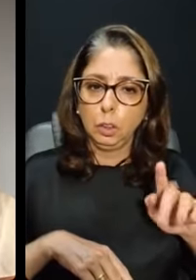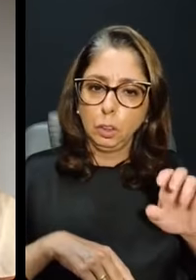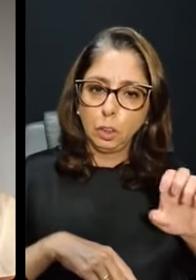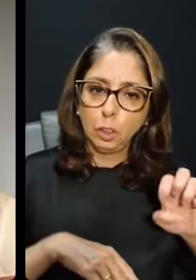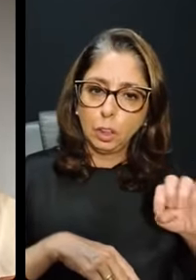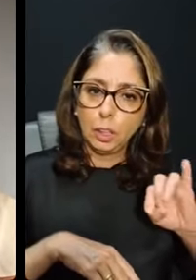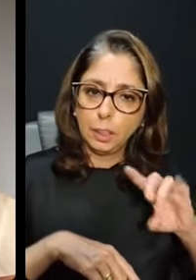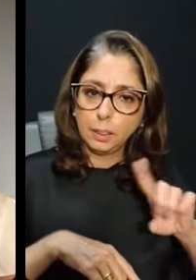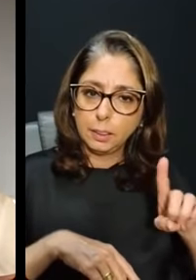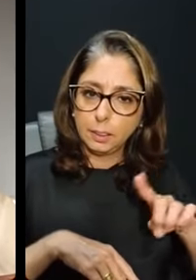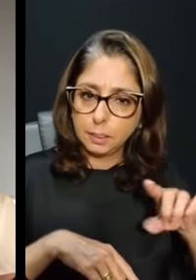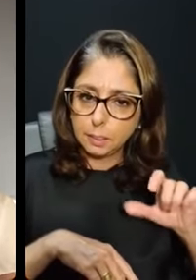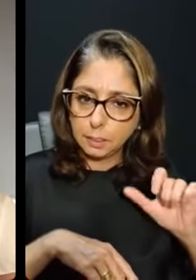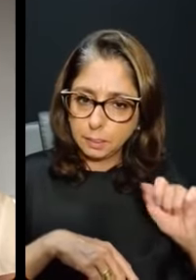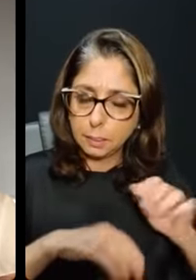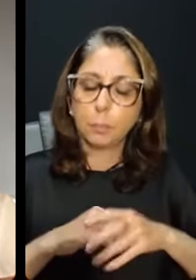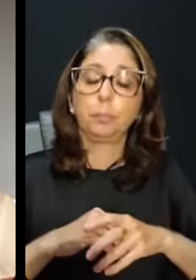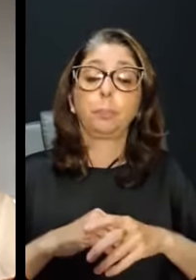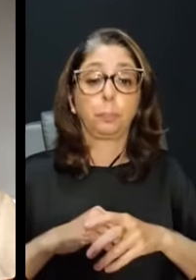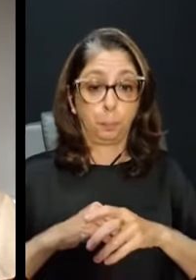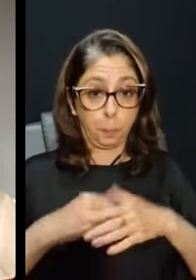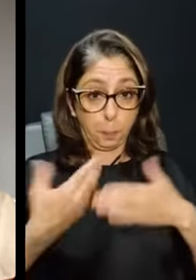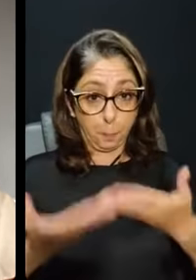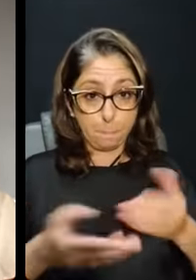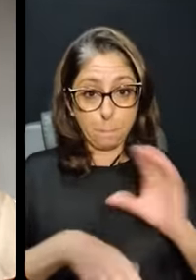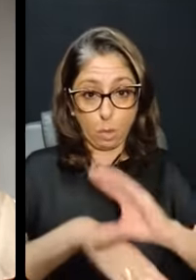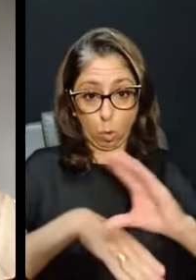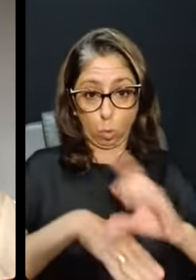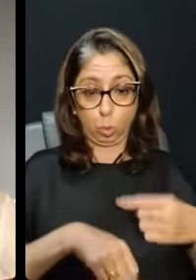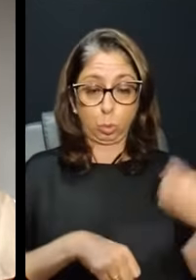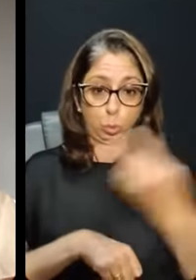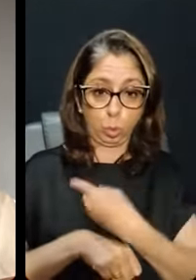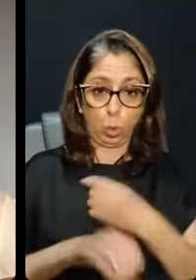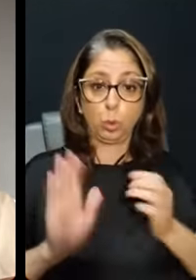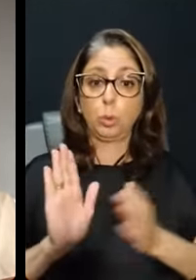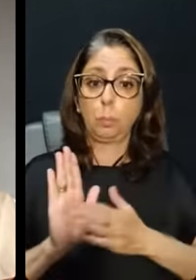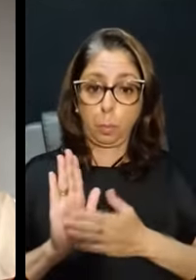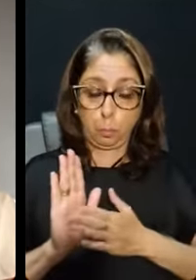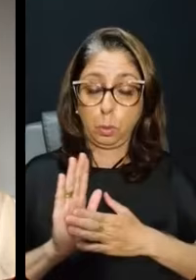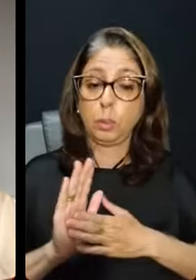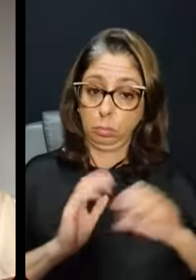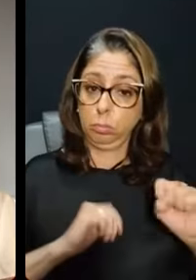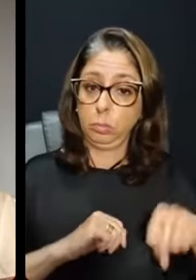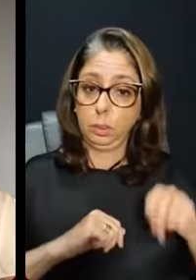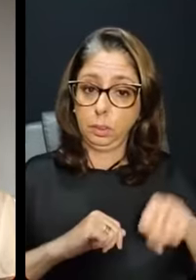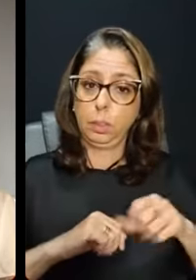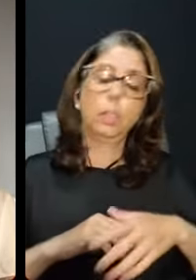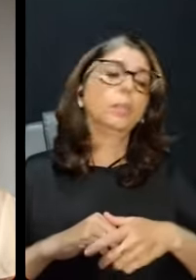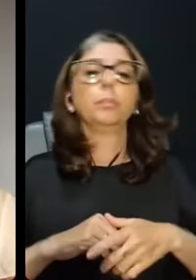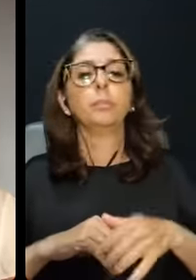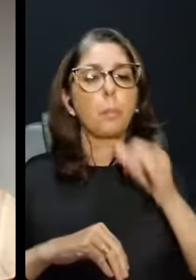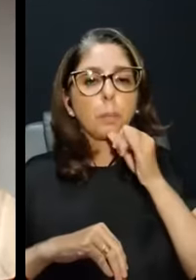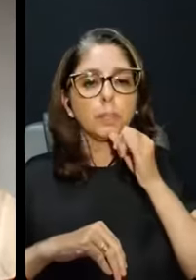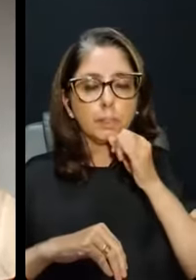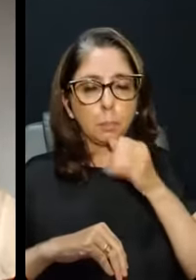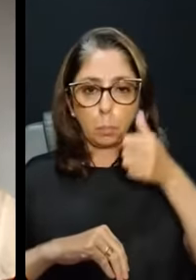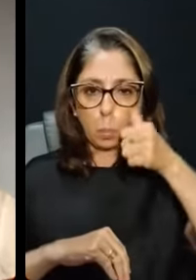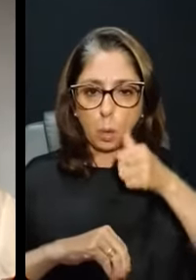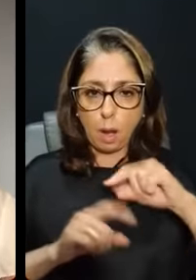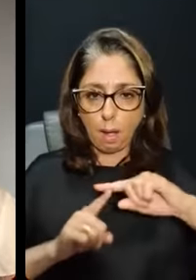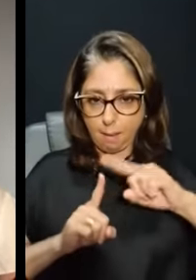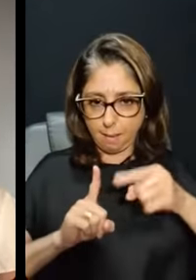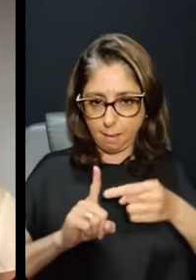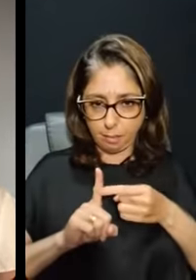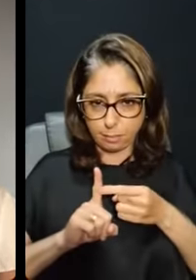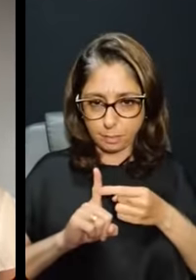do curso Olhar Inclusivo. Então, da mesma forma, quando nós ficamos grávidas, que você praticamente não vê mulher grávida por